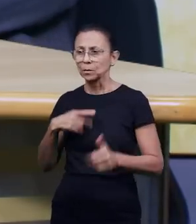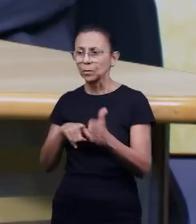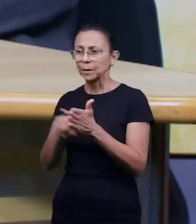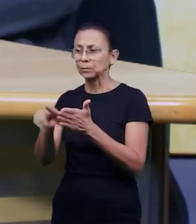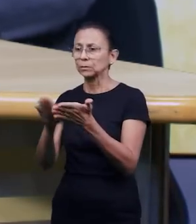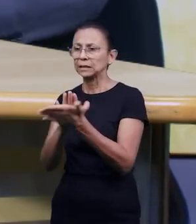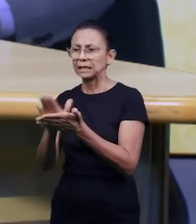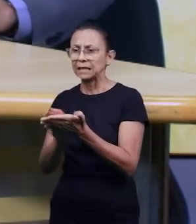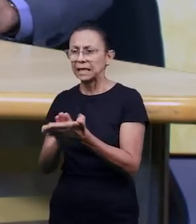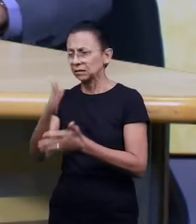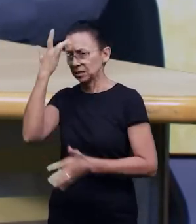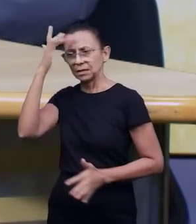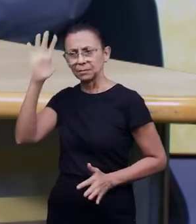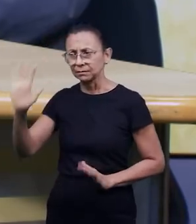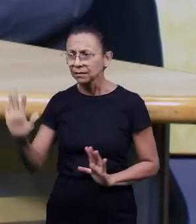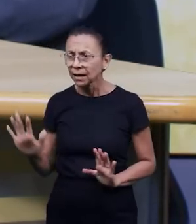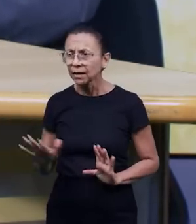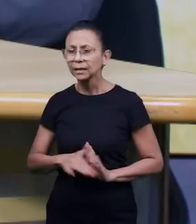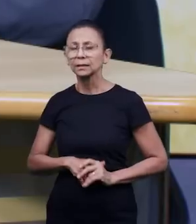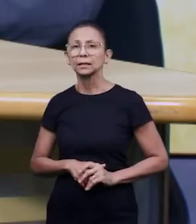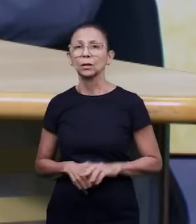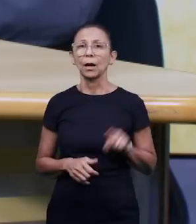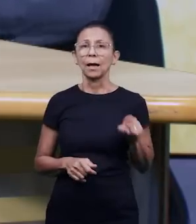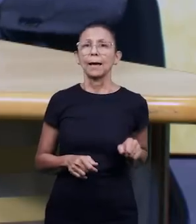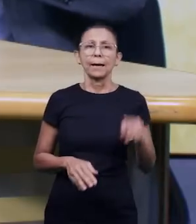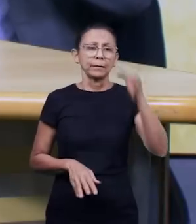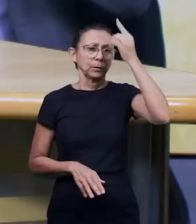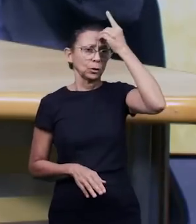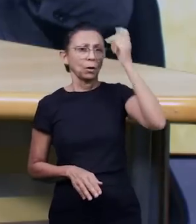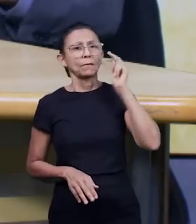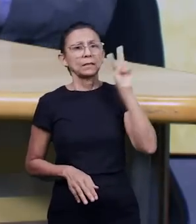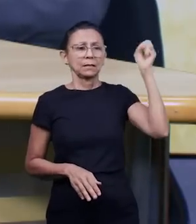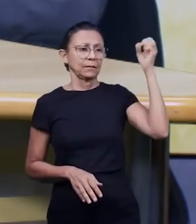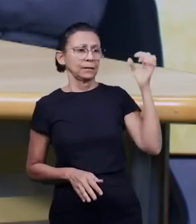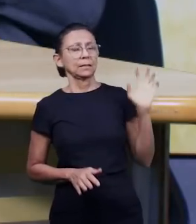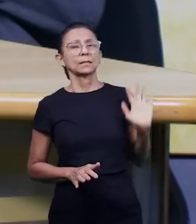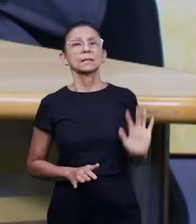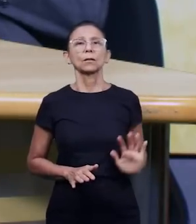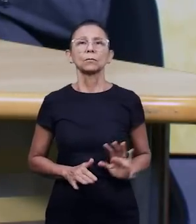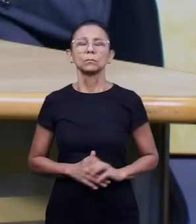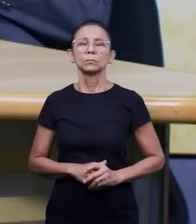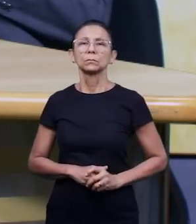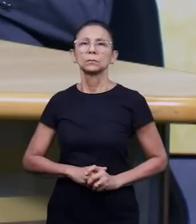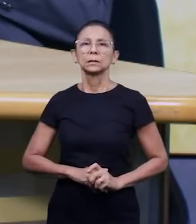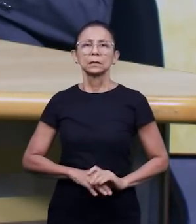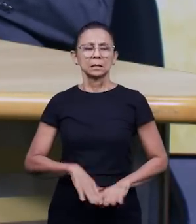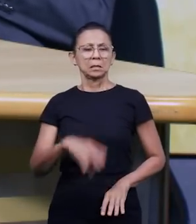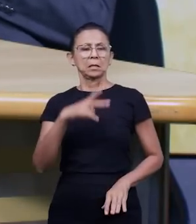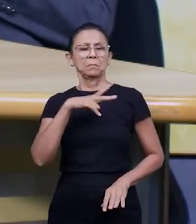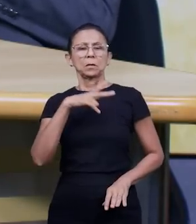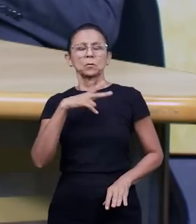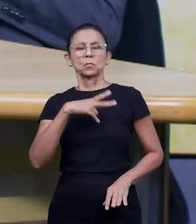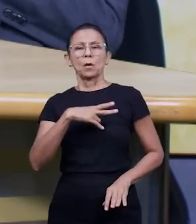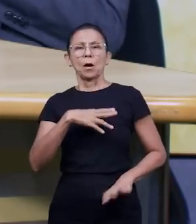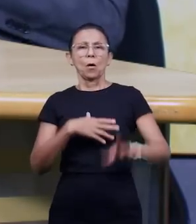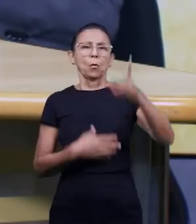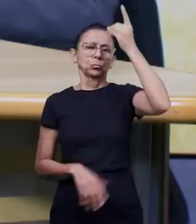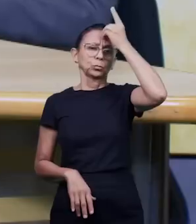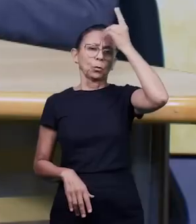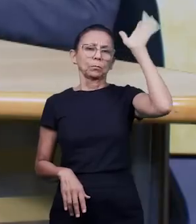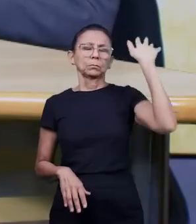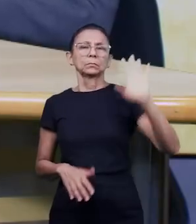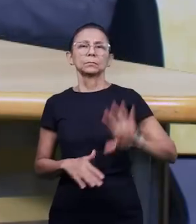Problemas de casamentos, de casamentos de filhos, rapaz, com famílias que ignoravam orientação de